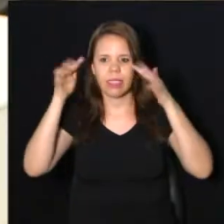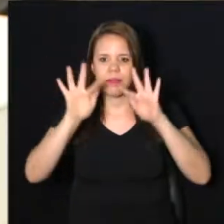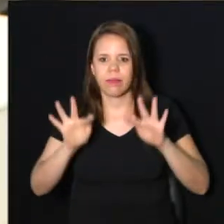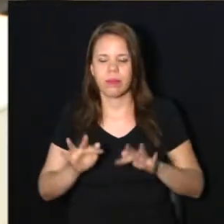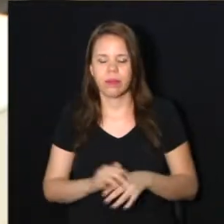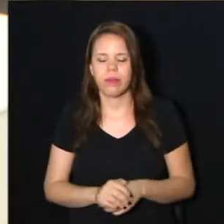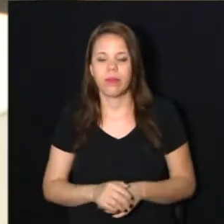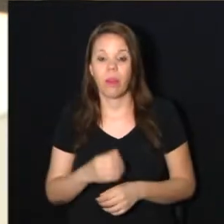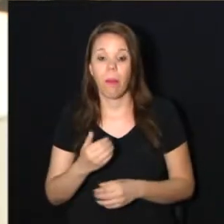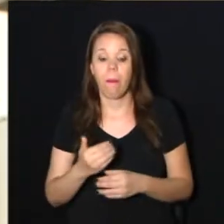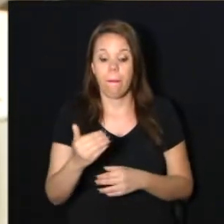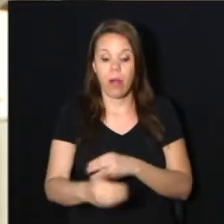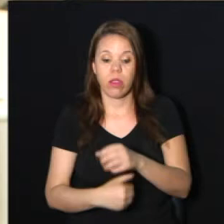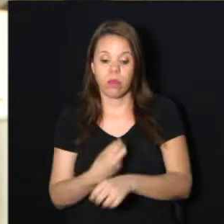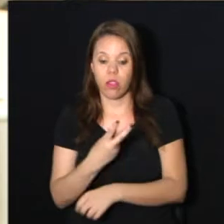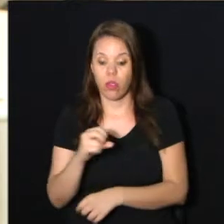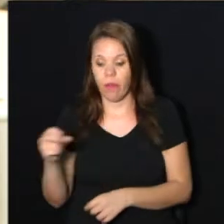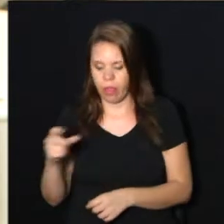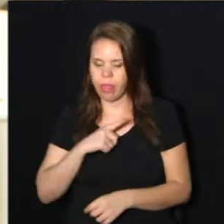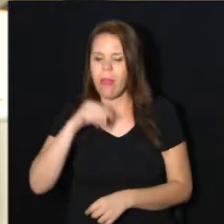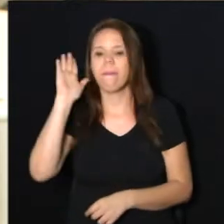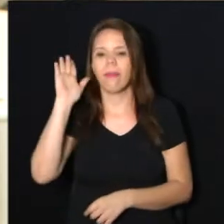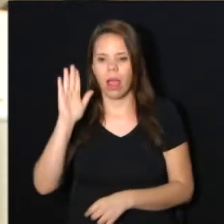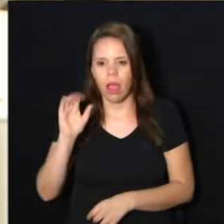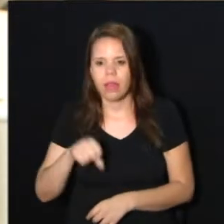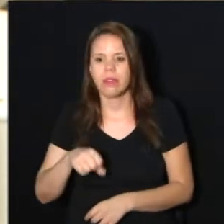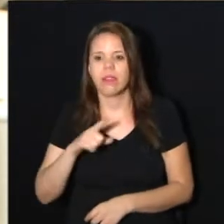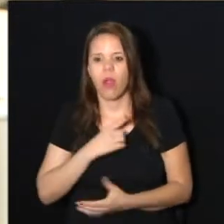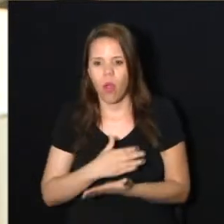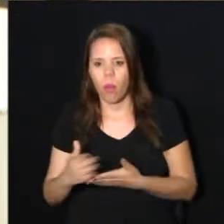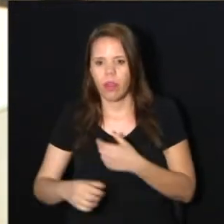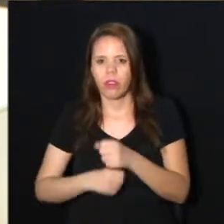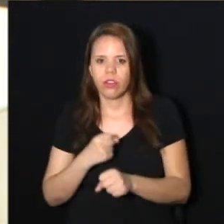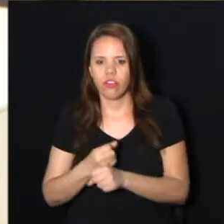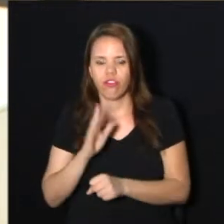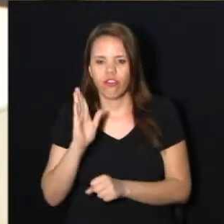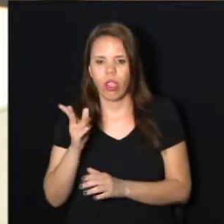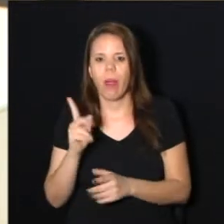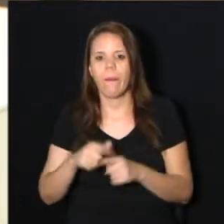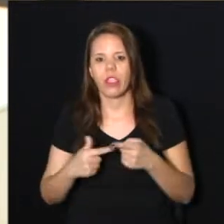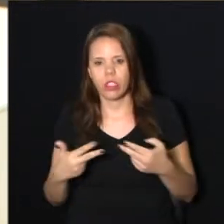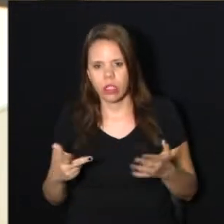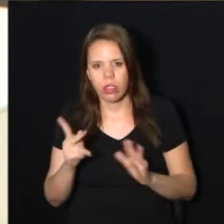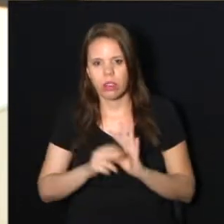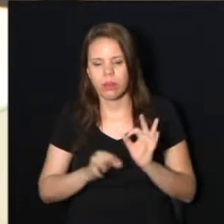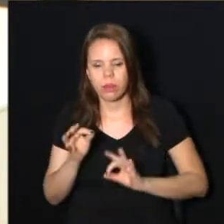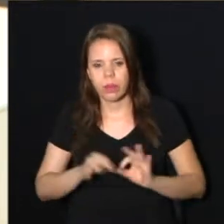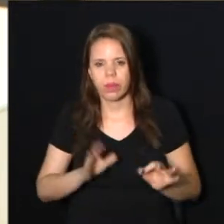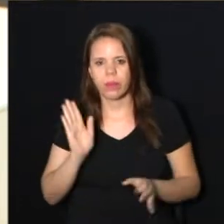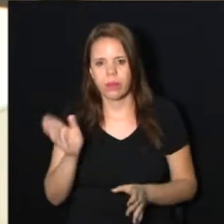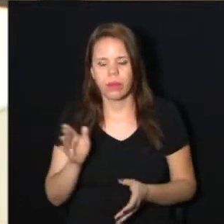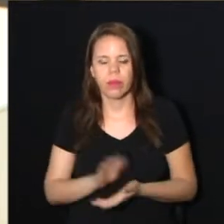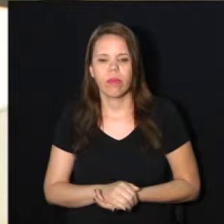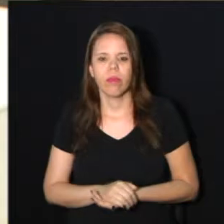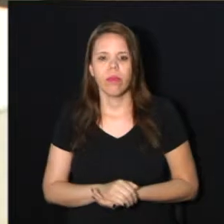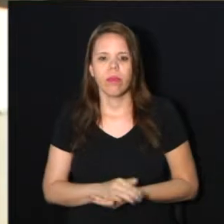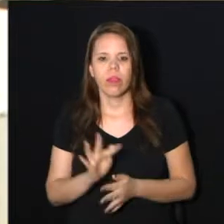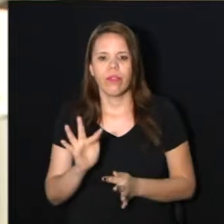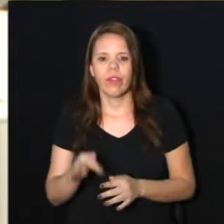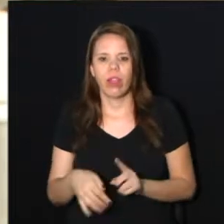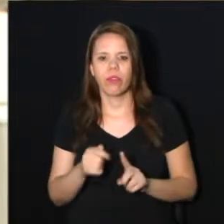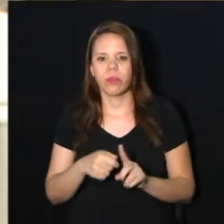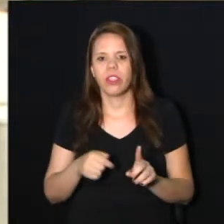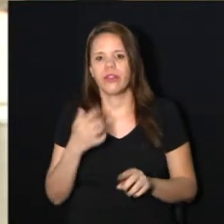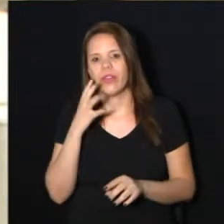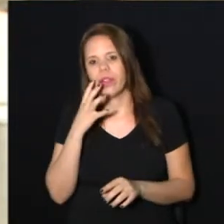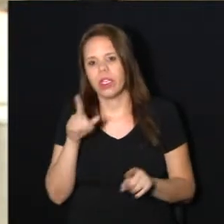E para o ano que vem, tem mais. No início do ano a gente já começa a produzir o material, né? E já finalzinho de fevereiro